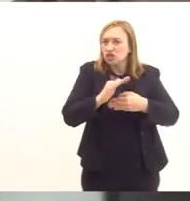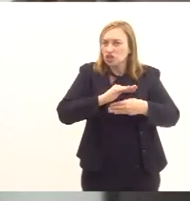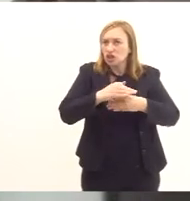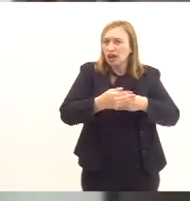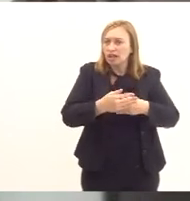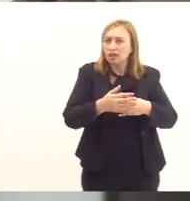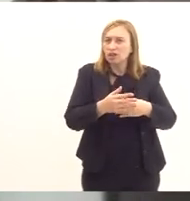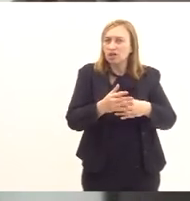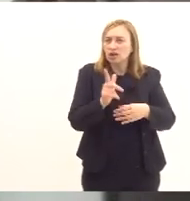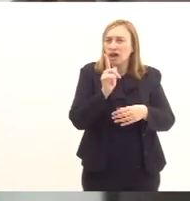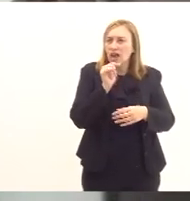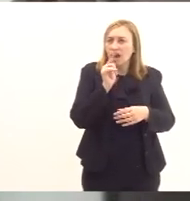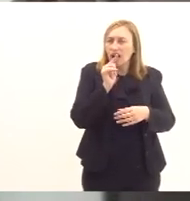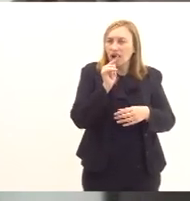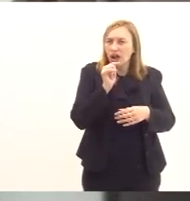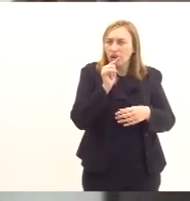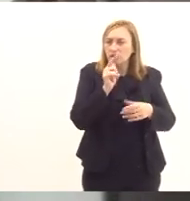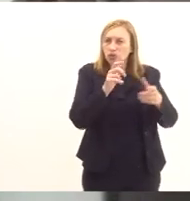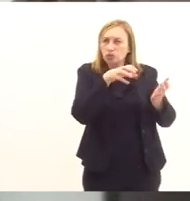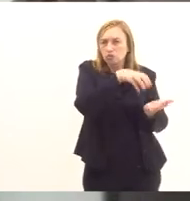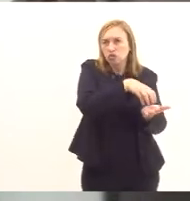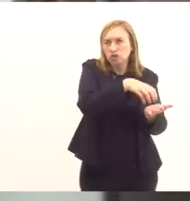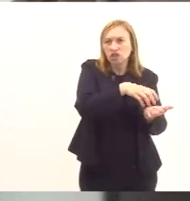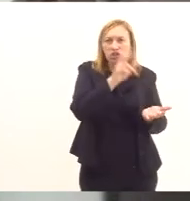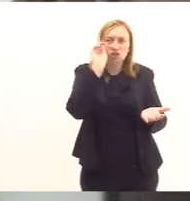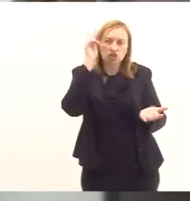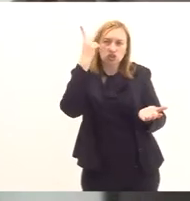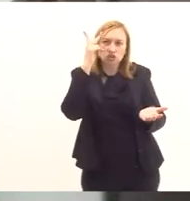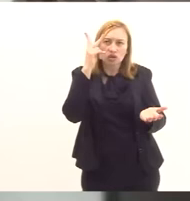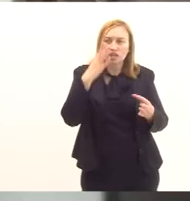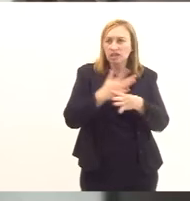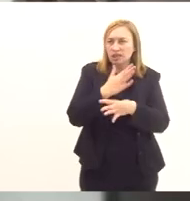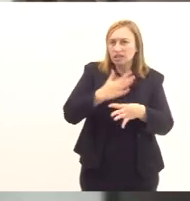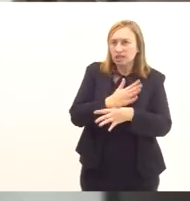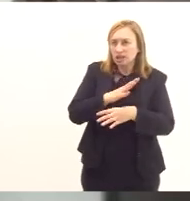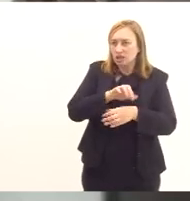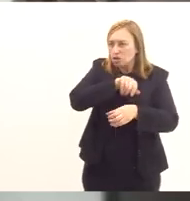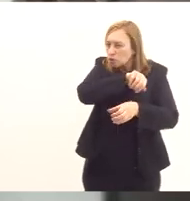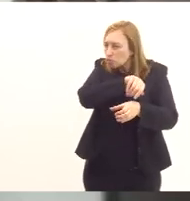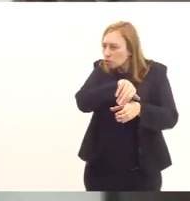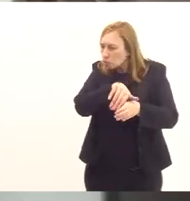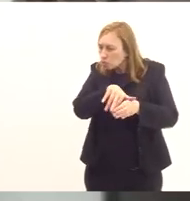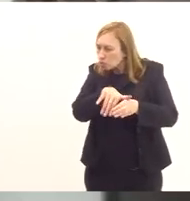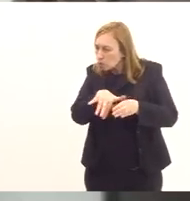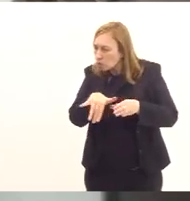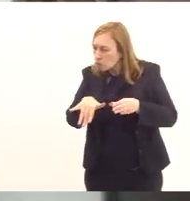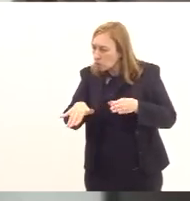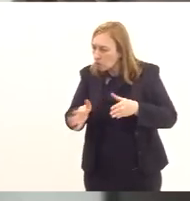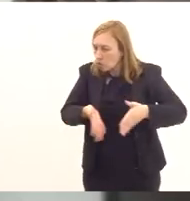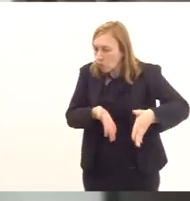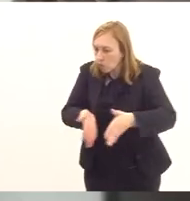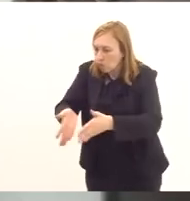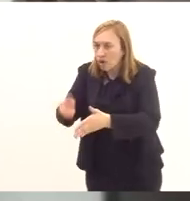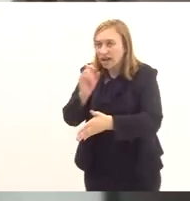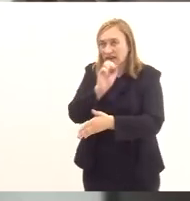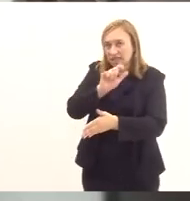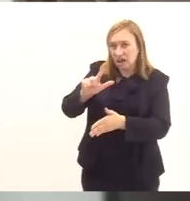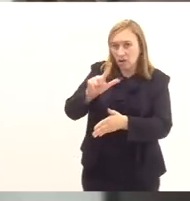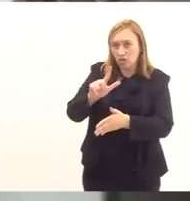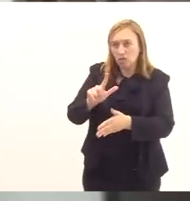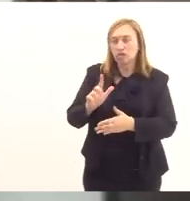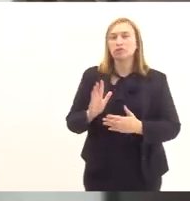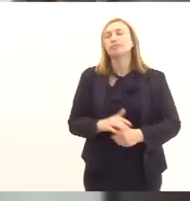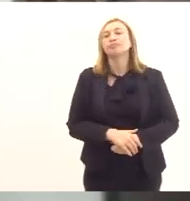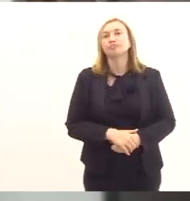excedente de água do centro histórico da cidade transbordar Se passasse por esse canal que hoje tem aproximadamente 4 km